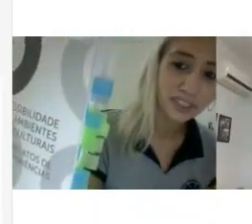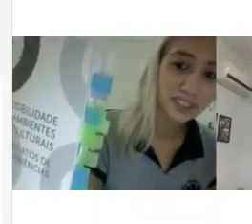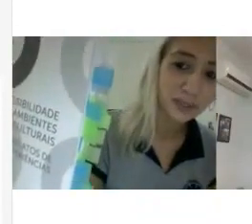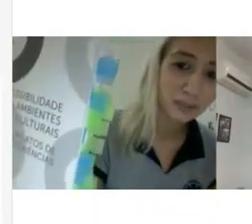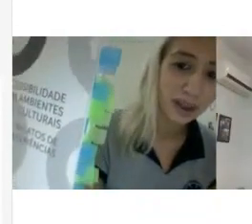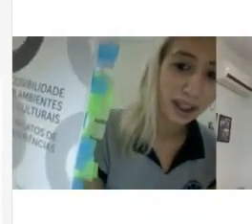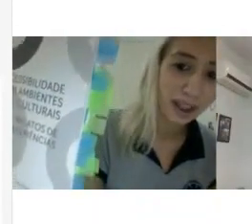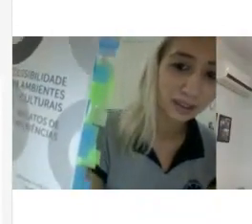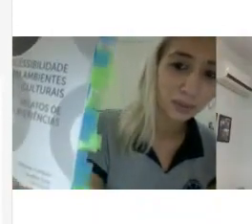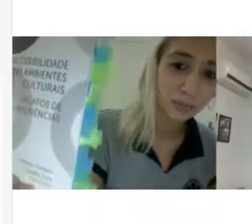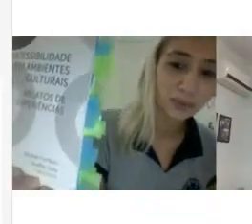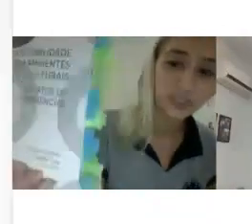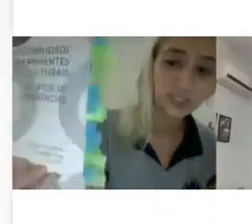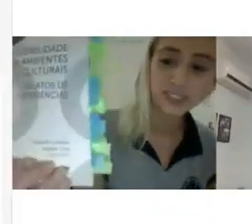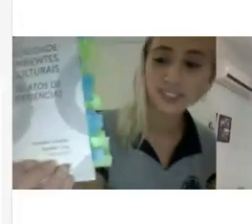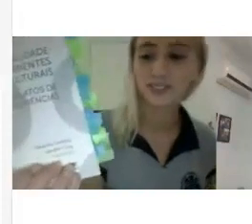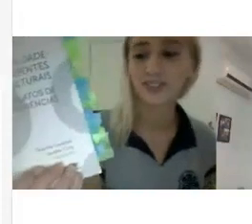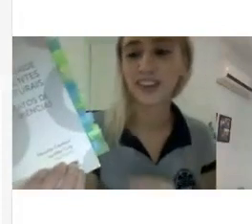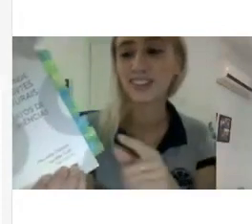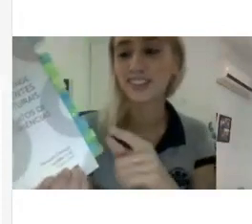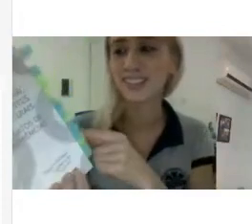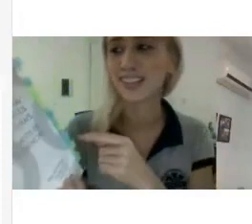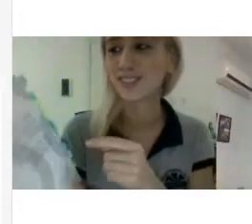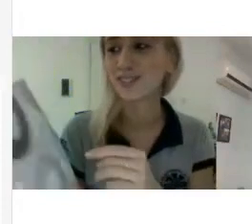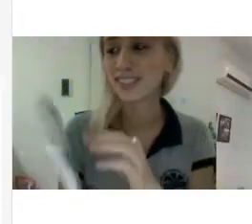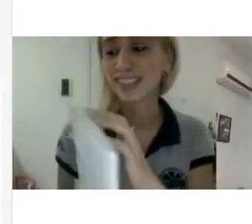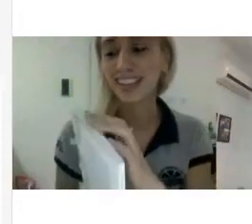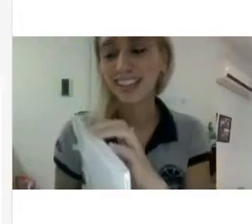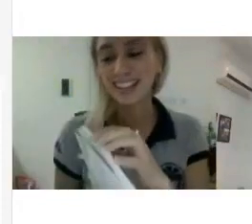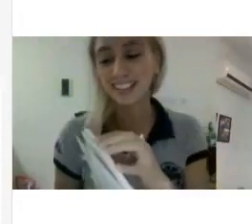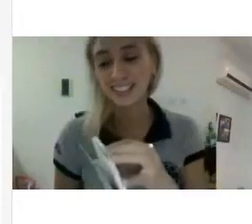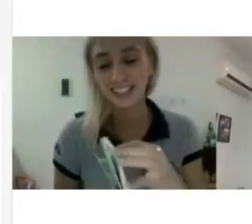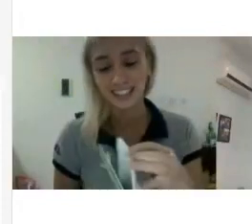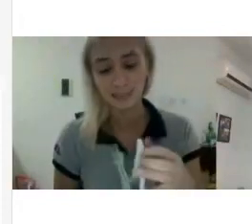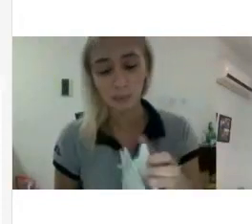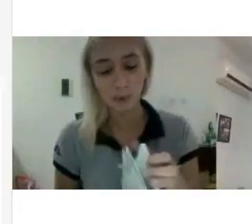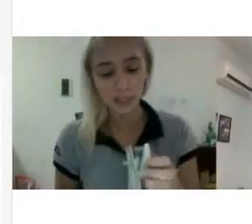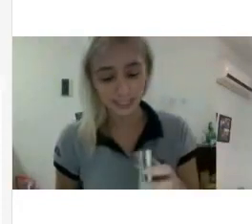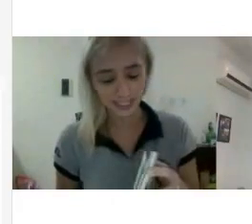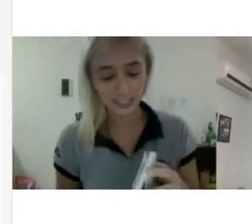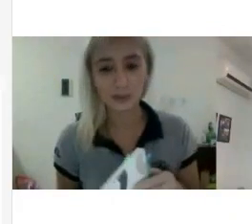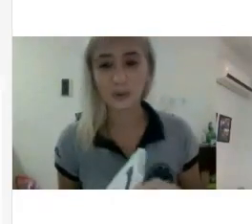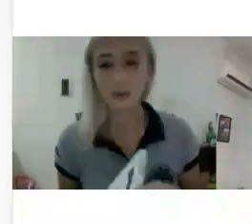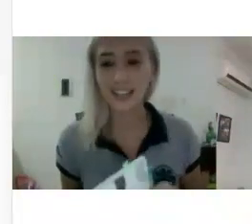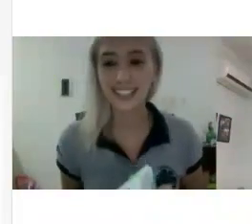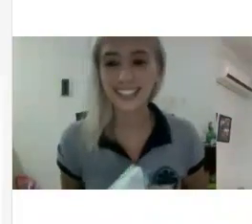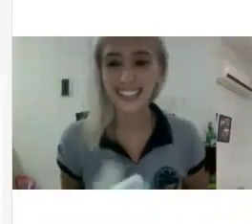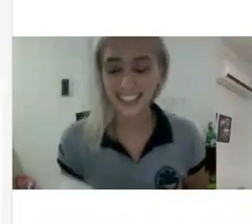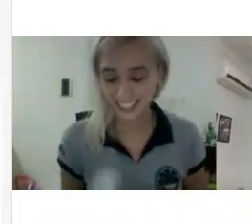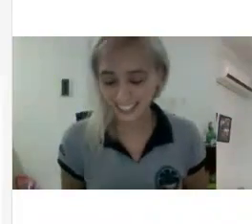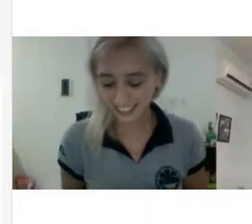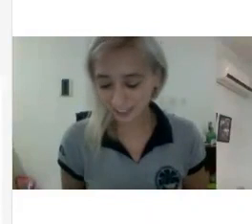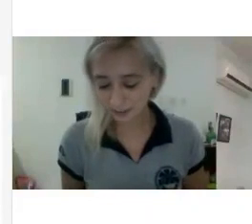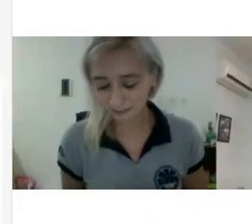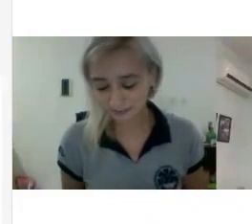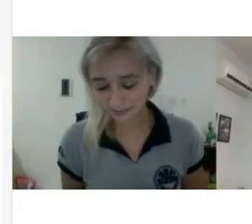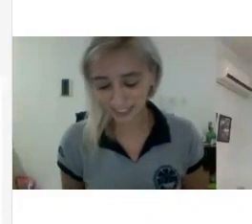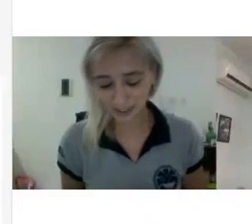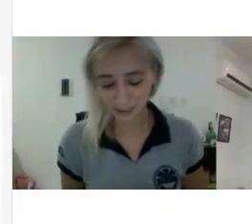com post-itzinhos marcado, com post-itzinhos verdes e azuis, de muitas leituras.